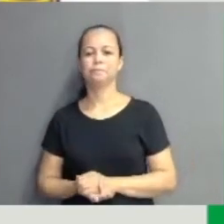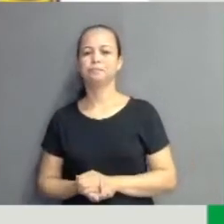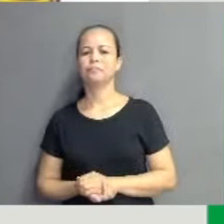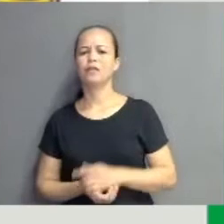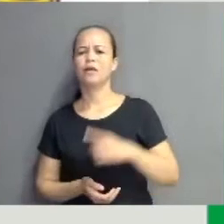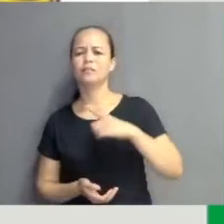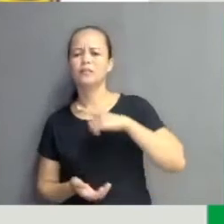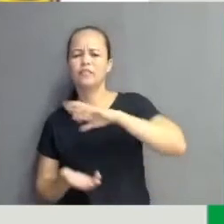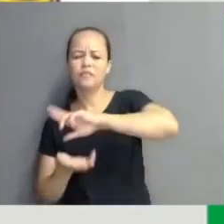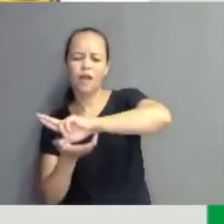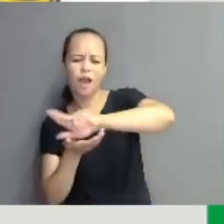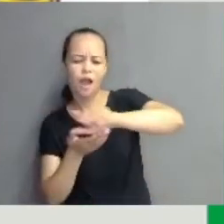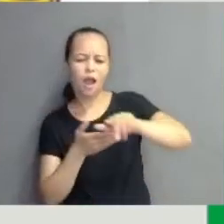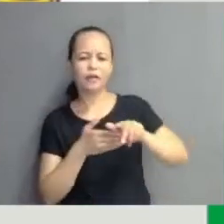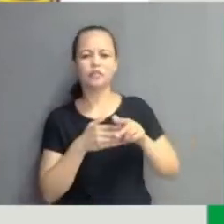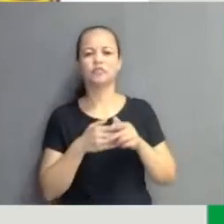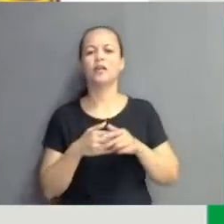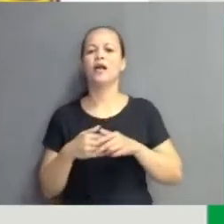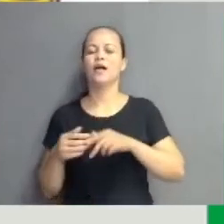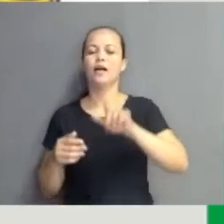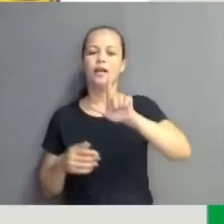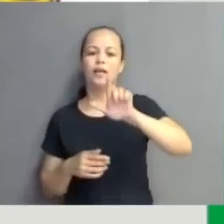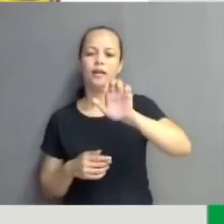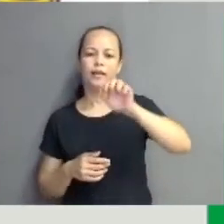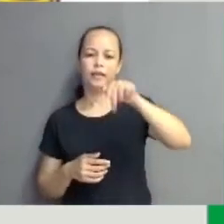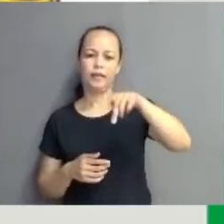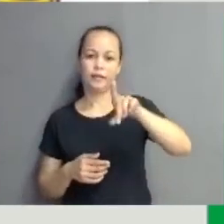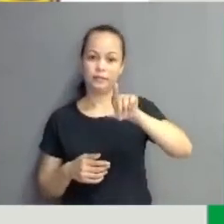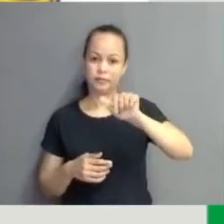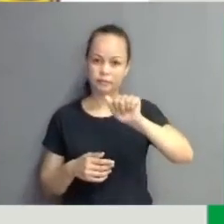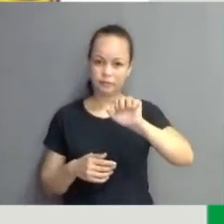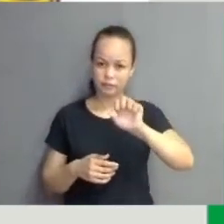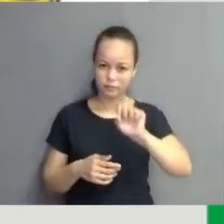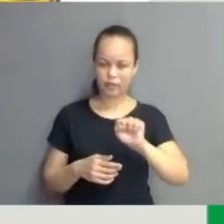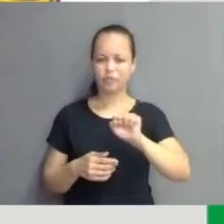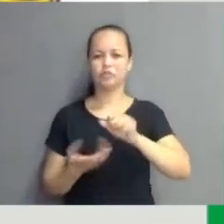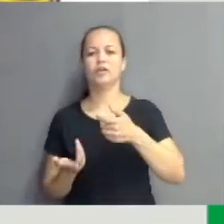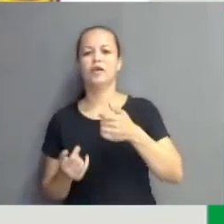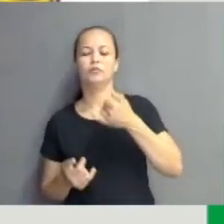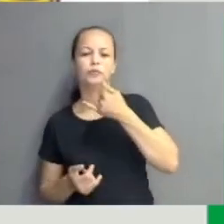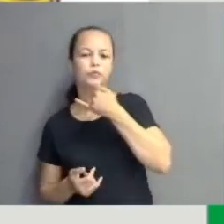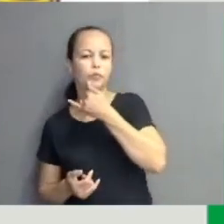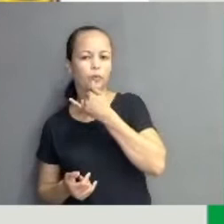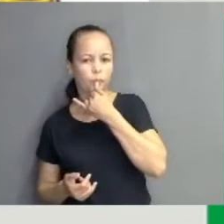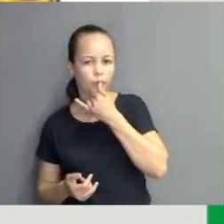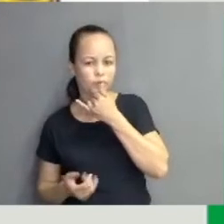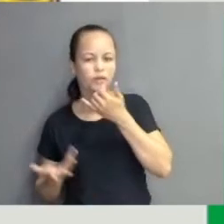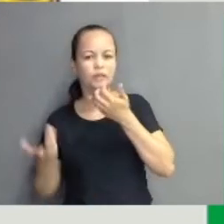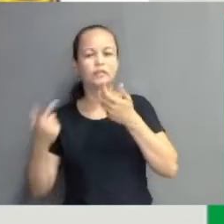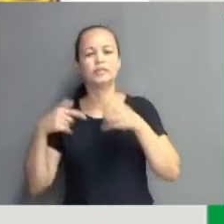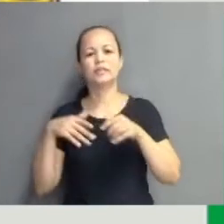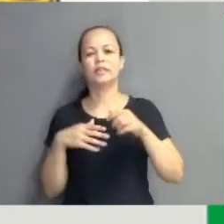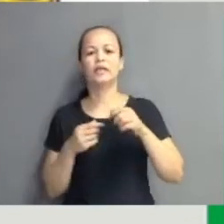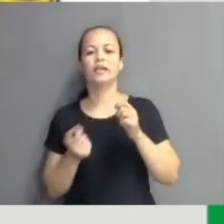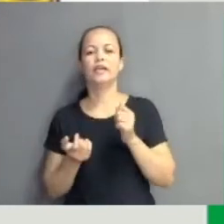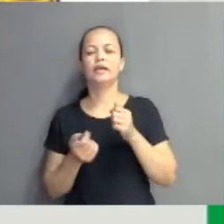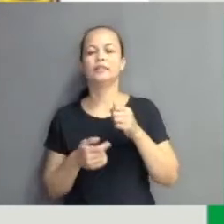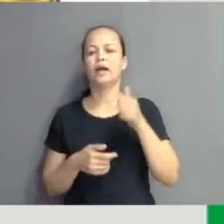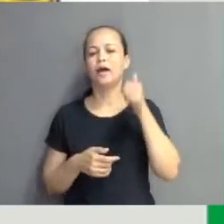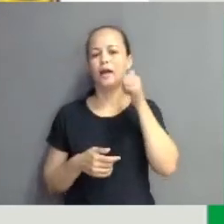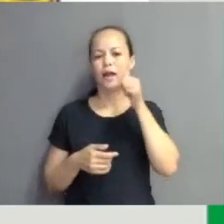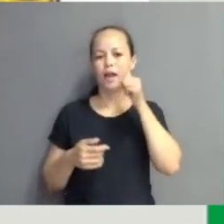do saci a lenda A lenda da Iara diário diário é aquele tipo de gênero textual que você escreve